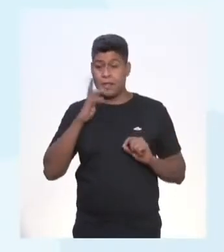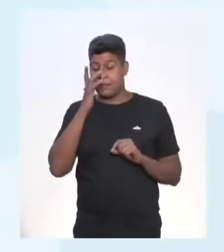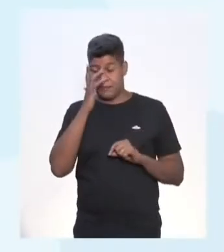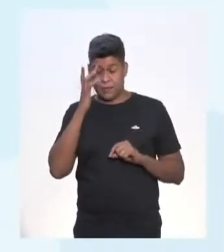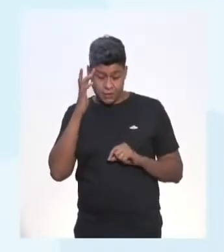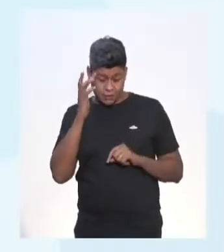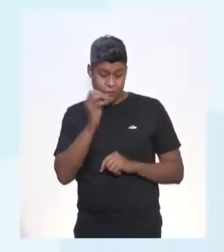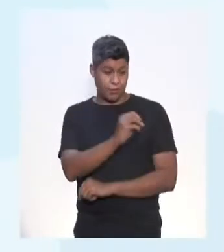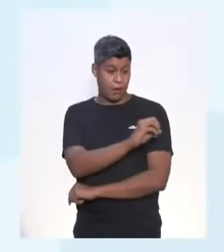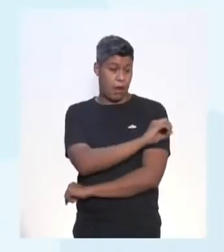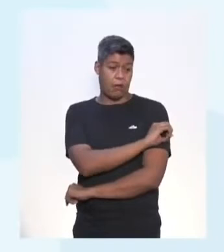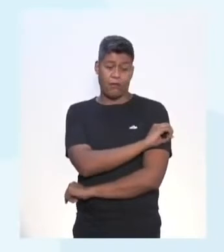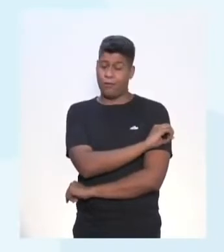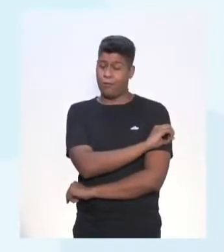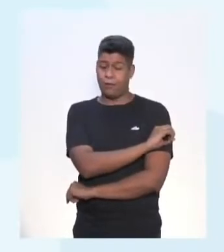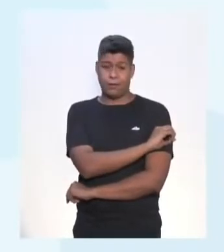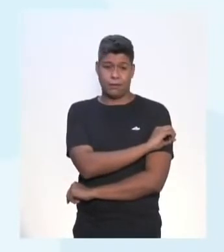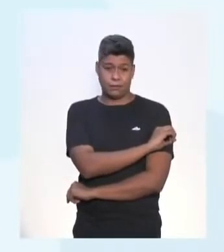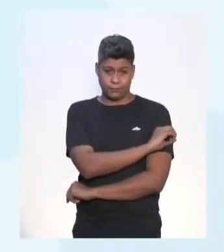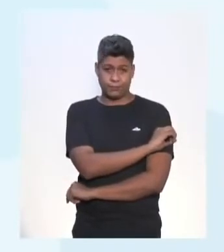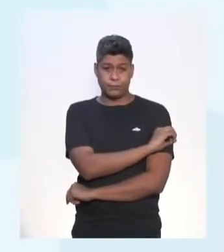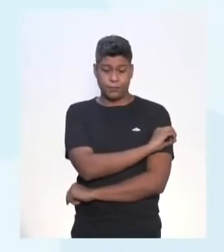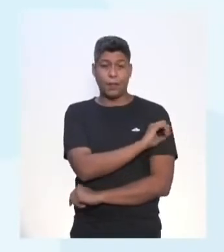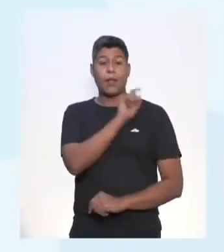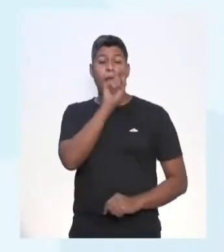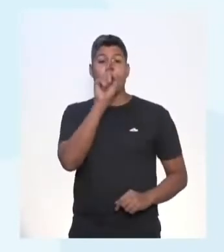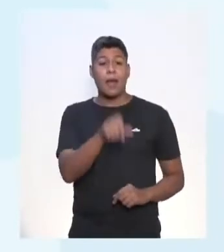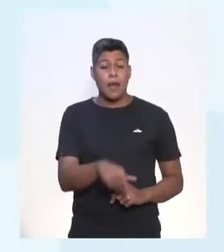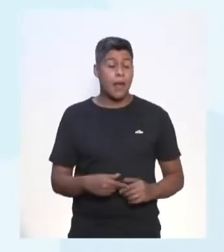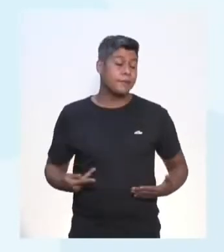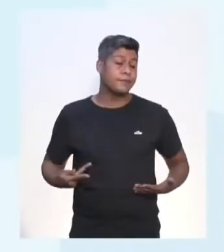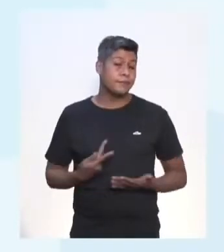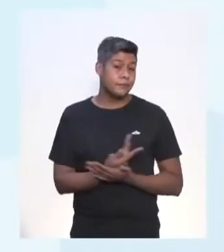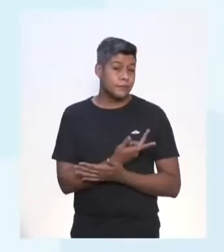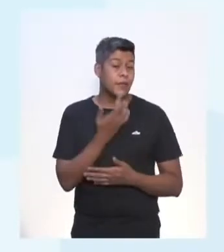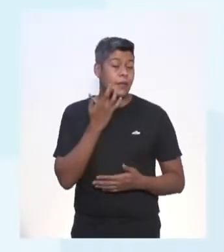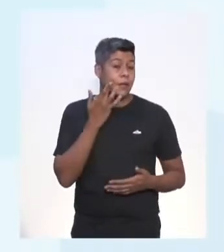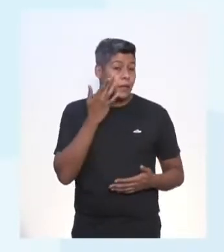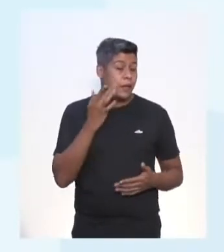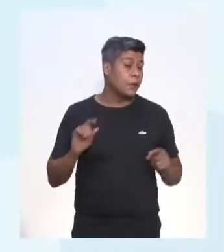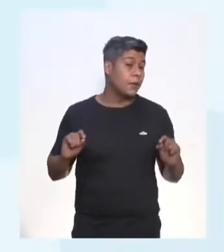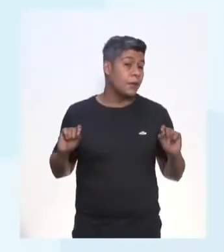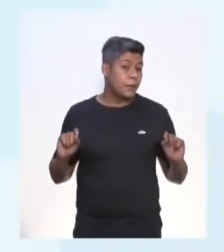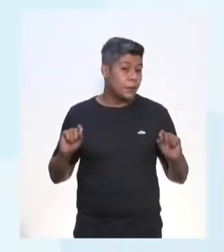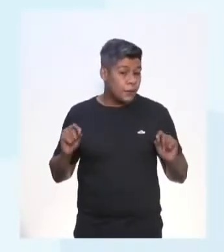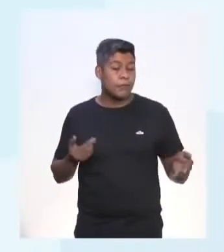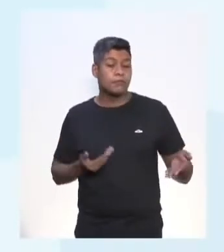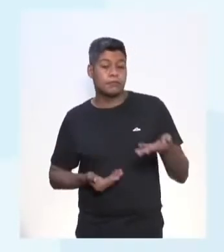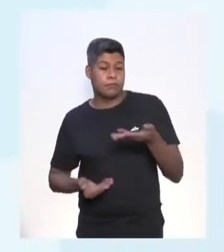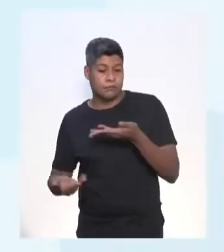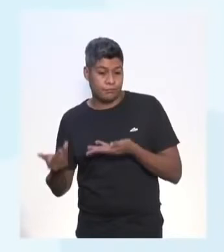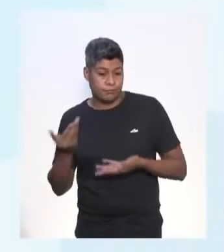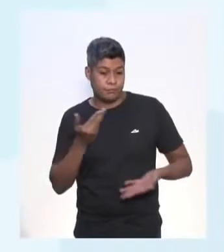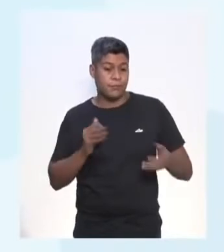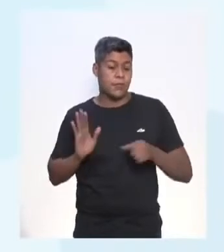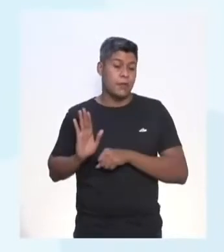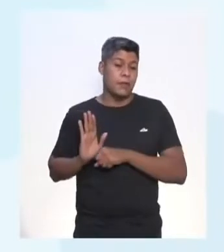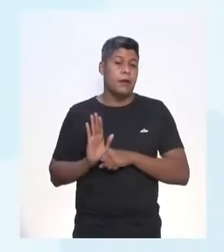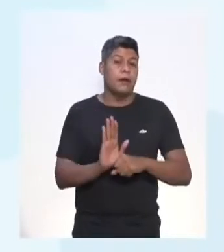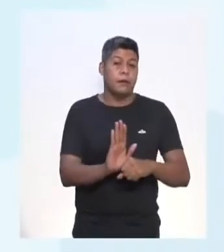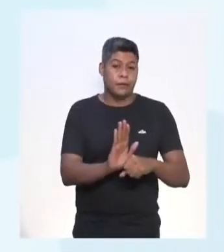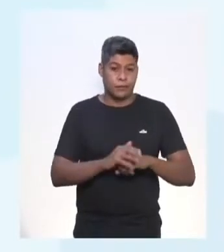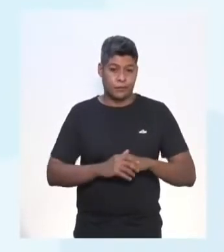pessoas analfabetas. Essa situação facilitava a troca de